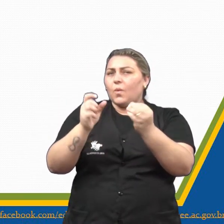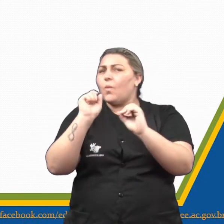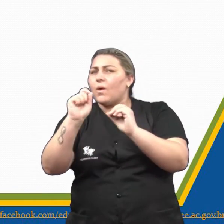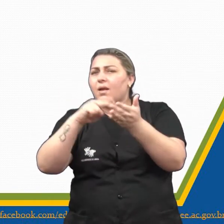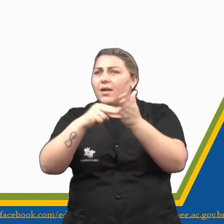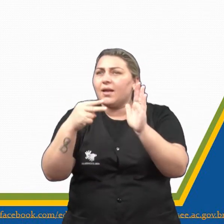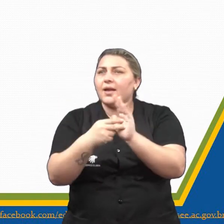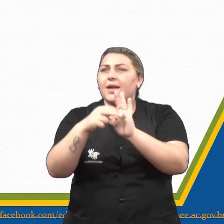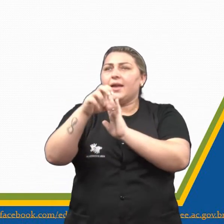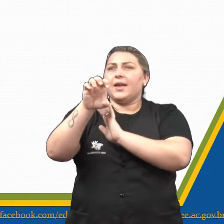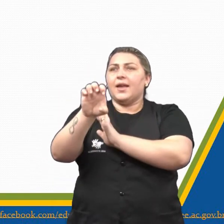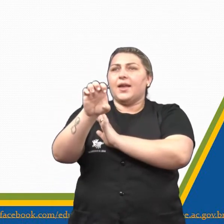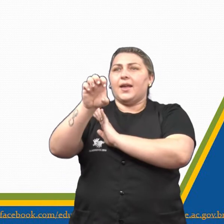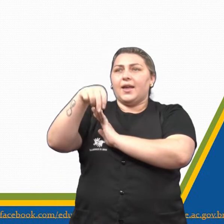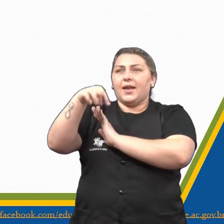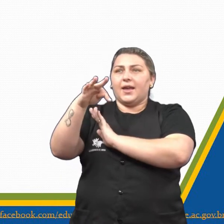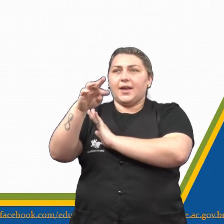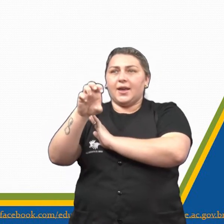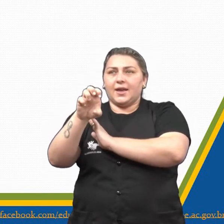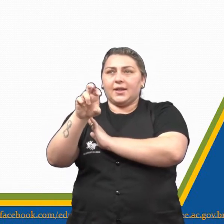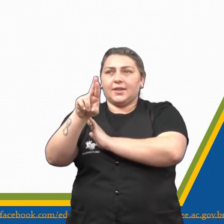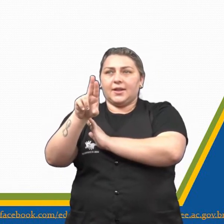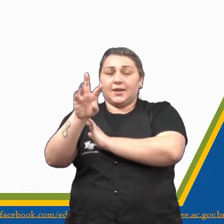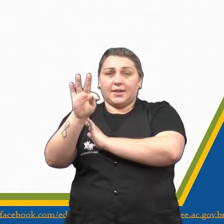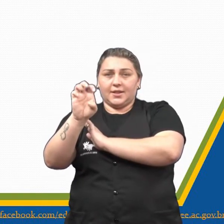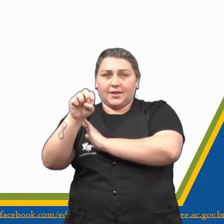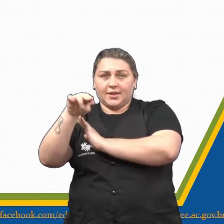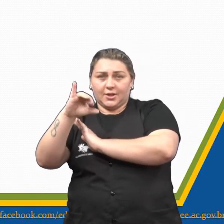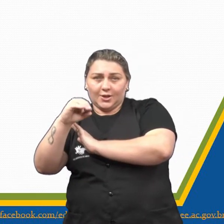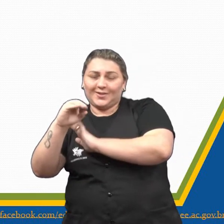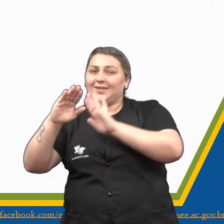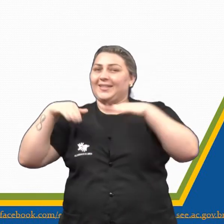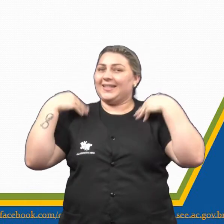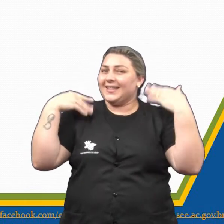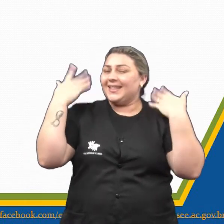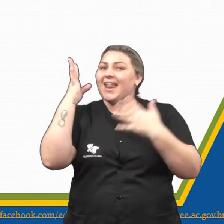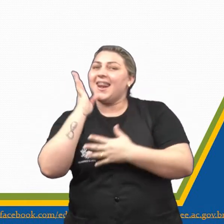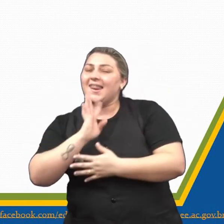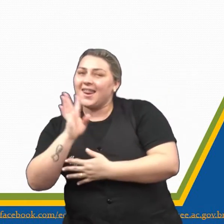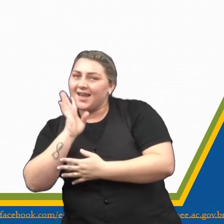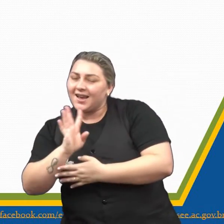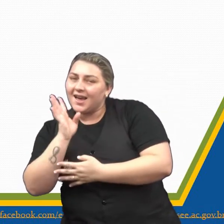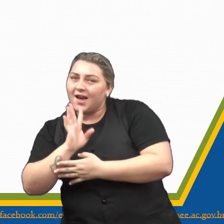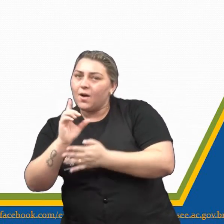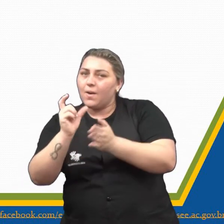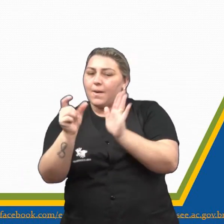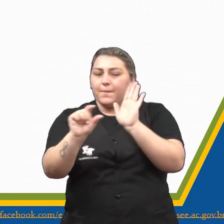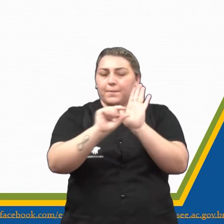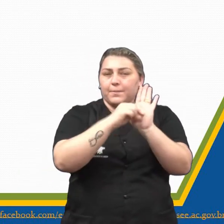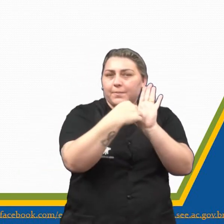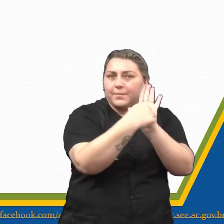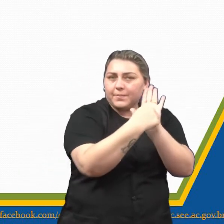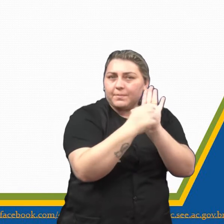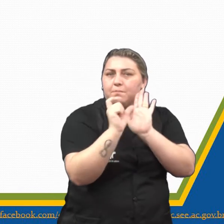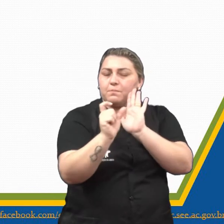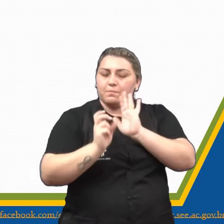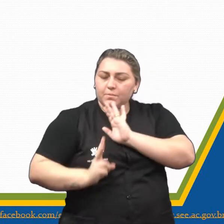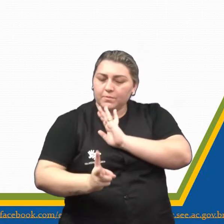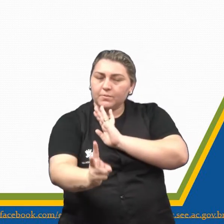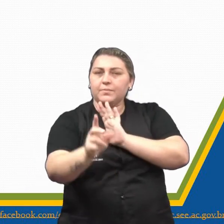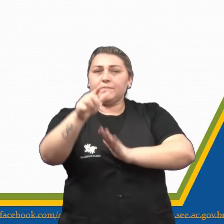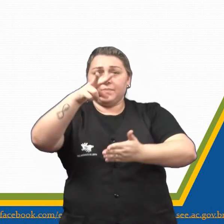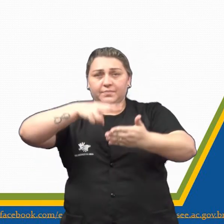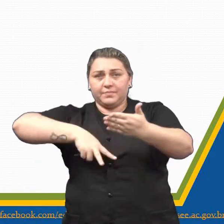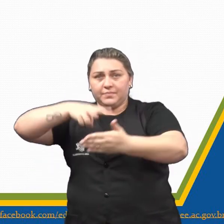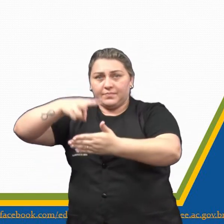que a gente foi ao zoológico, então entretenido eu posso supor que poderia ser divertido, legal, certo? Então, eu já posso continuar minha leitura.